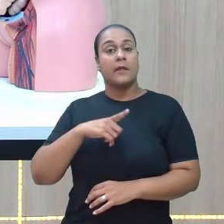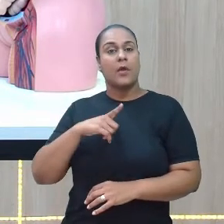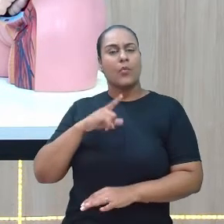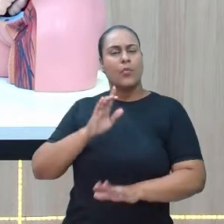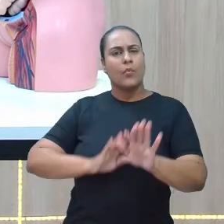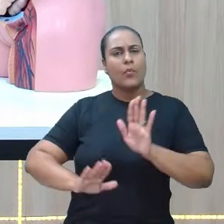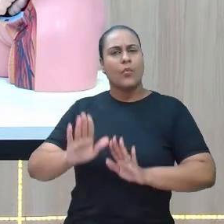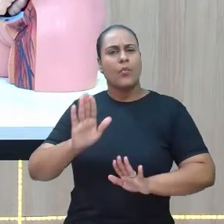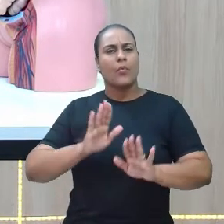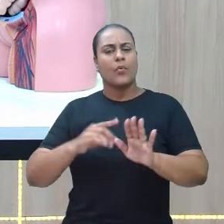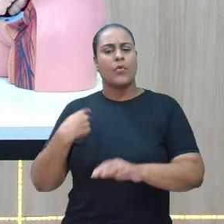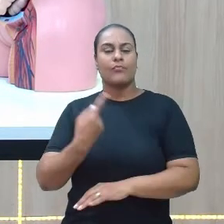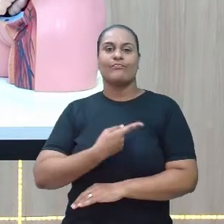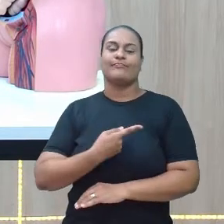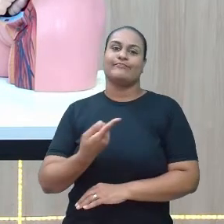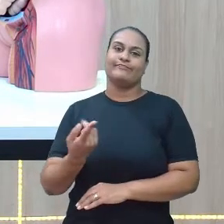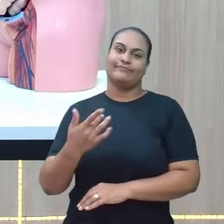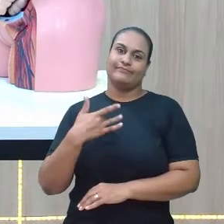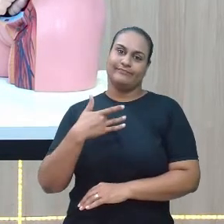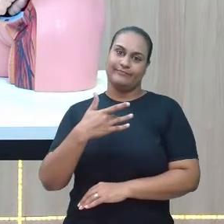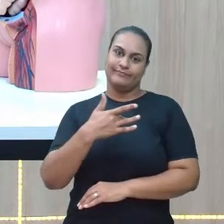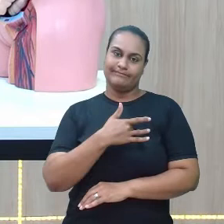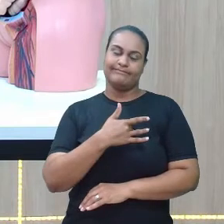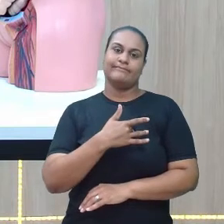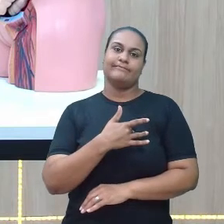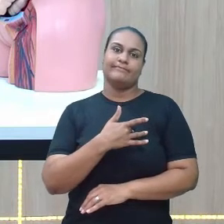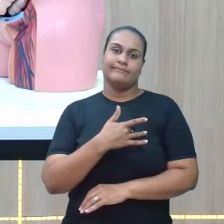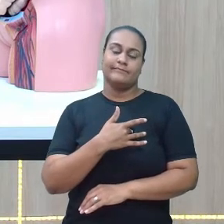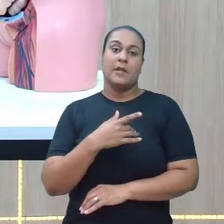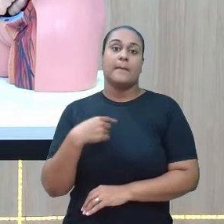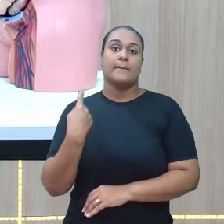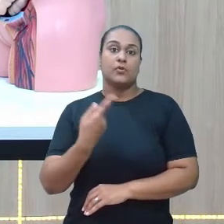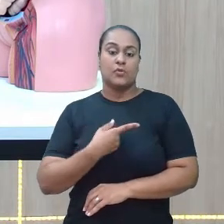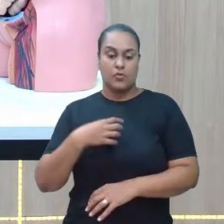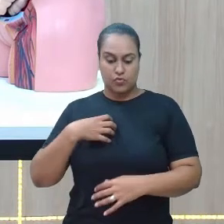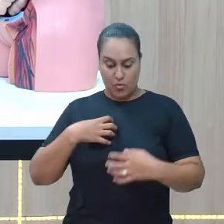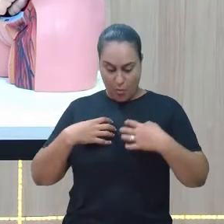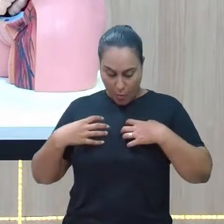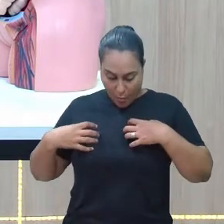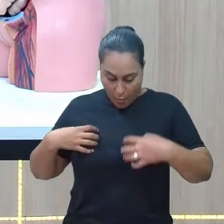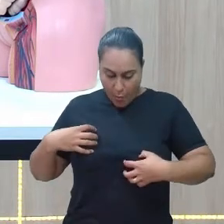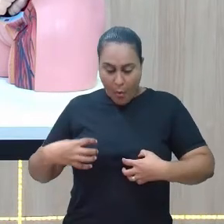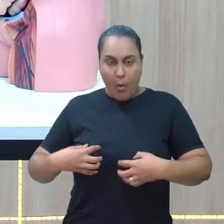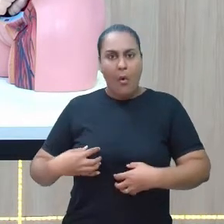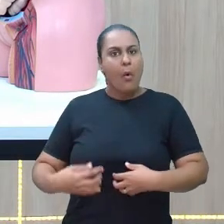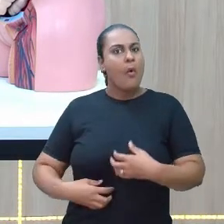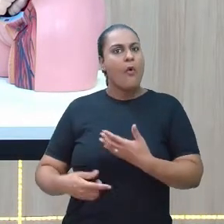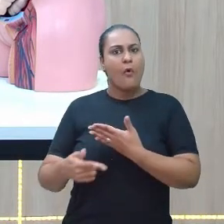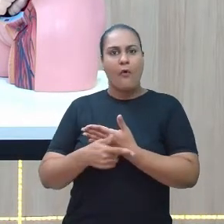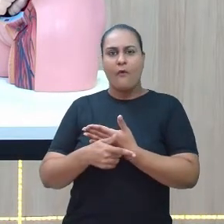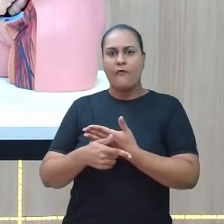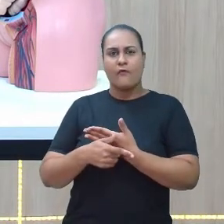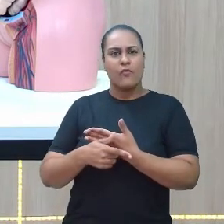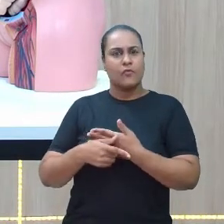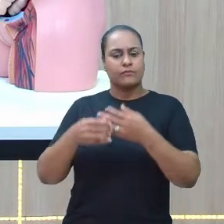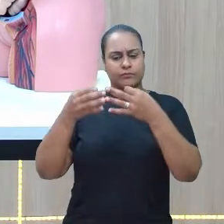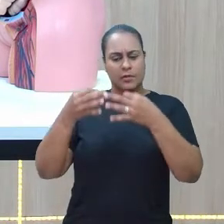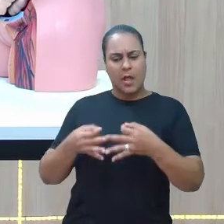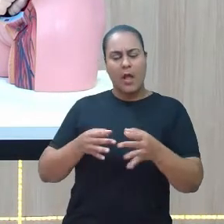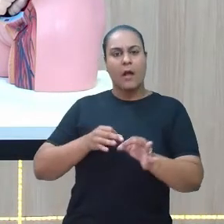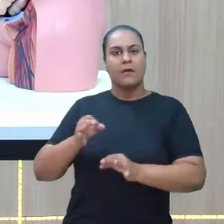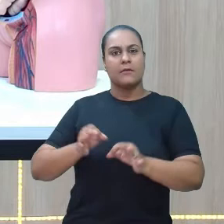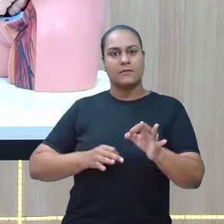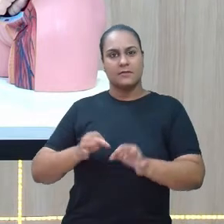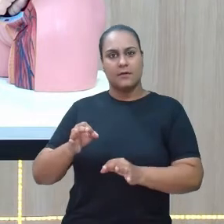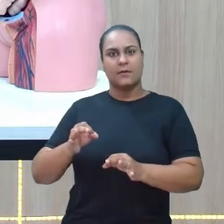cuidado com a nossa saúde, para que os nossos órgãos eles funcionem de forma